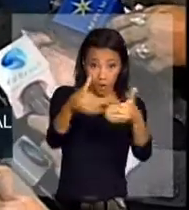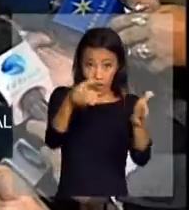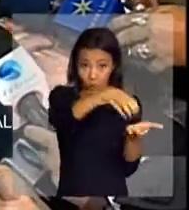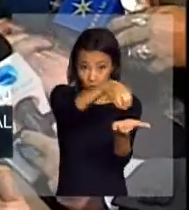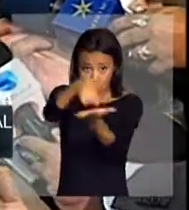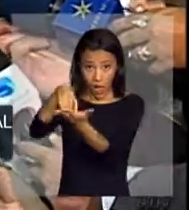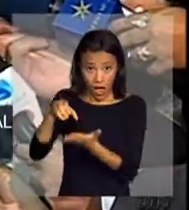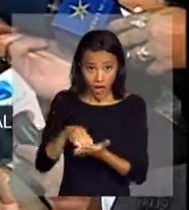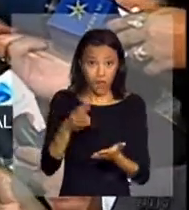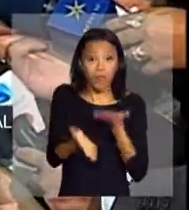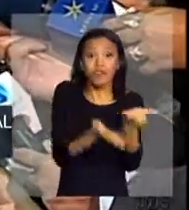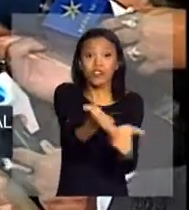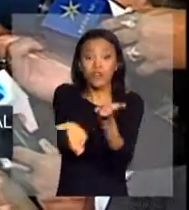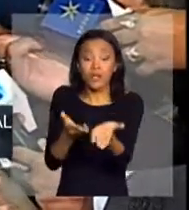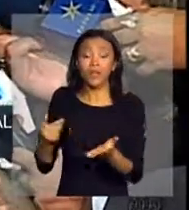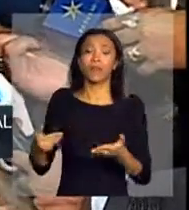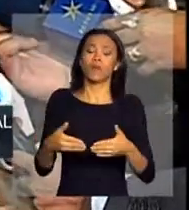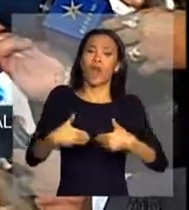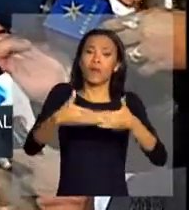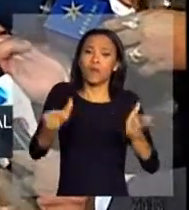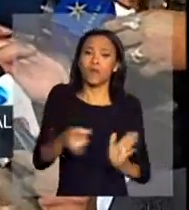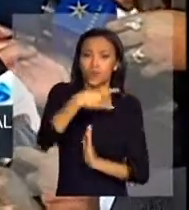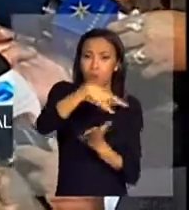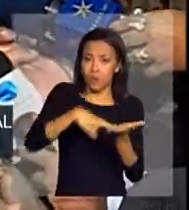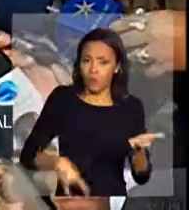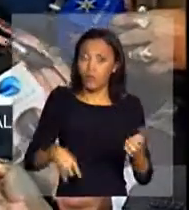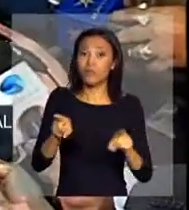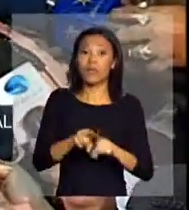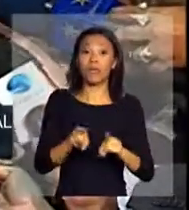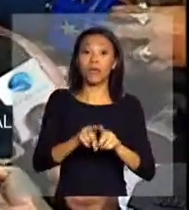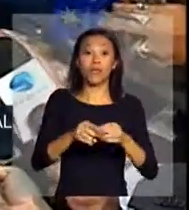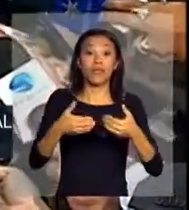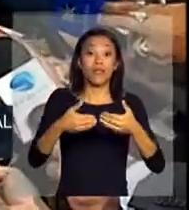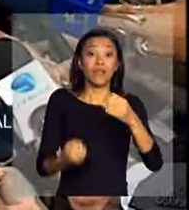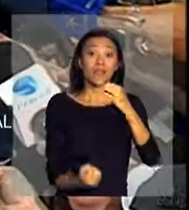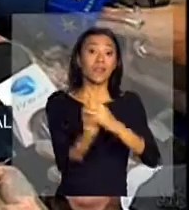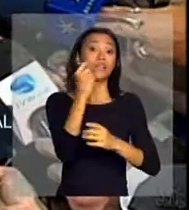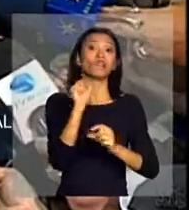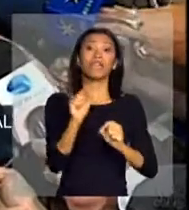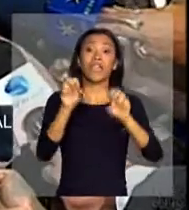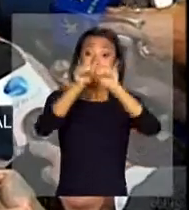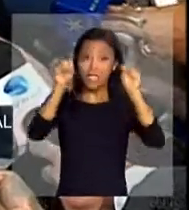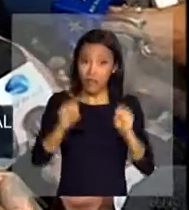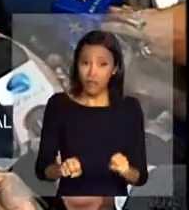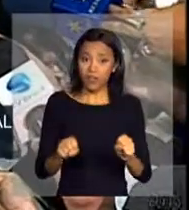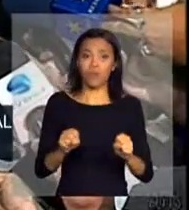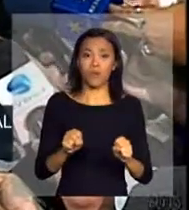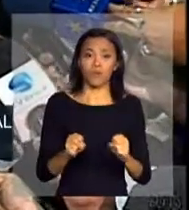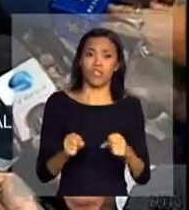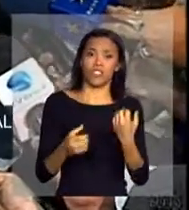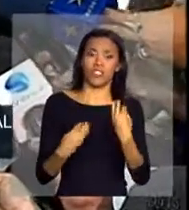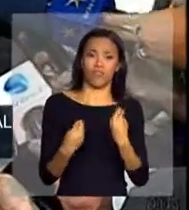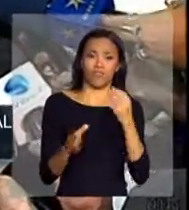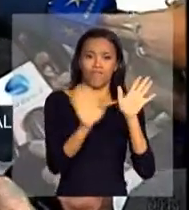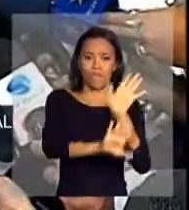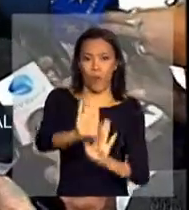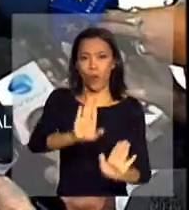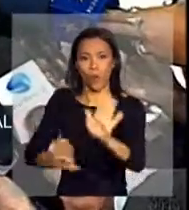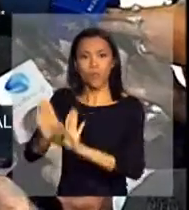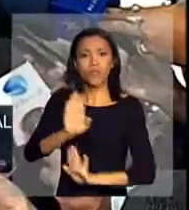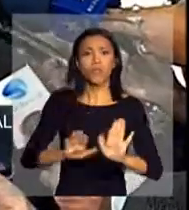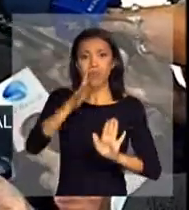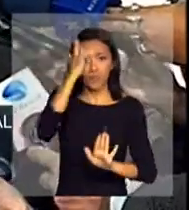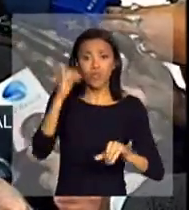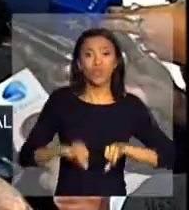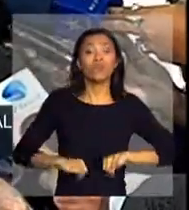com a abertura de inquéritos, com a criação de um sistema de proteção às vítimas, mas eu acho